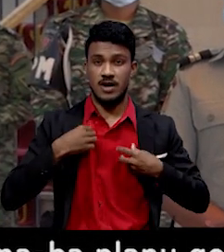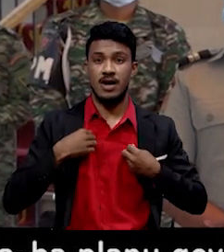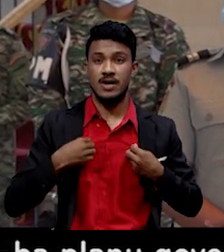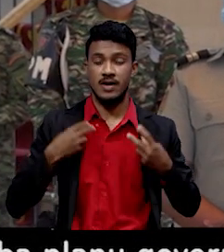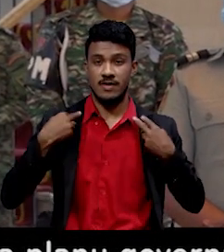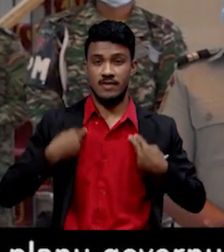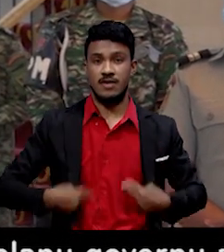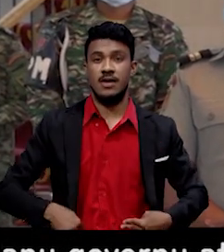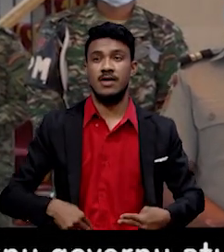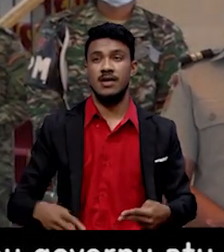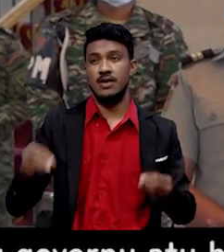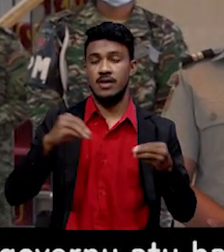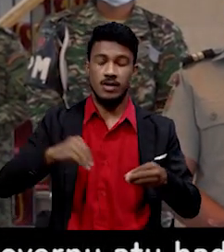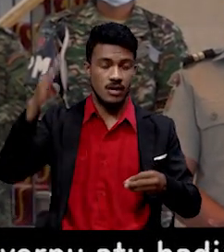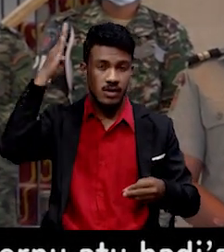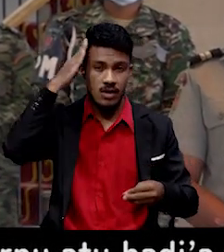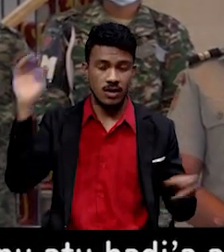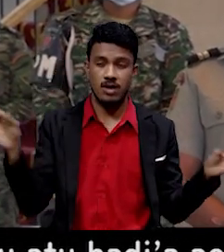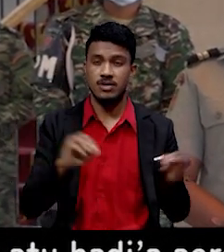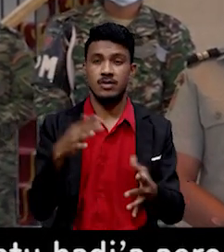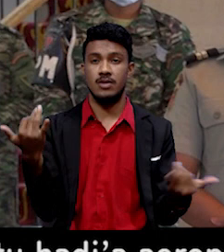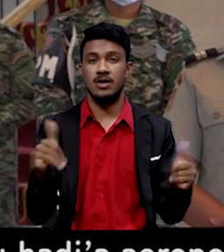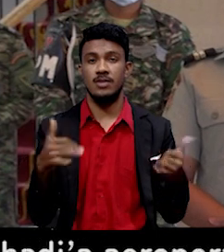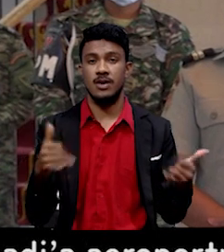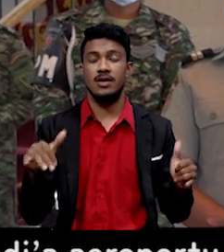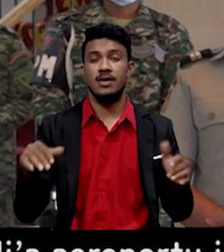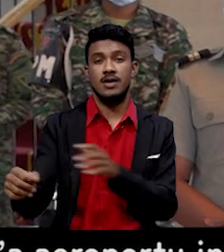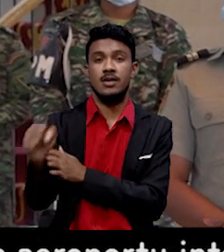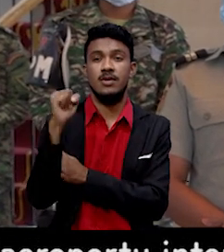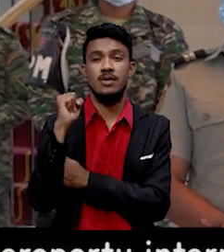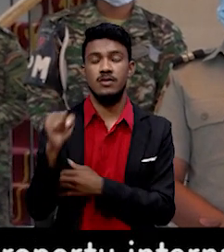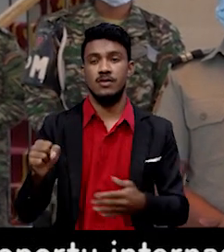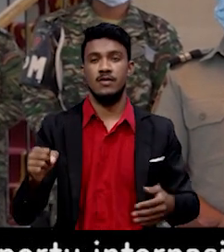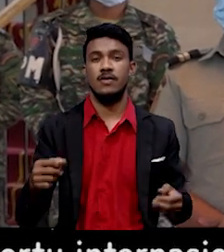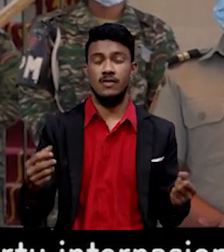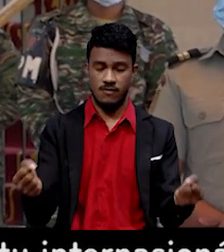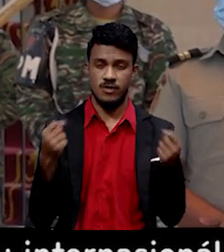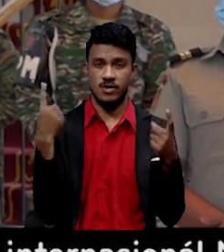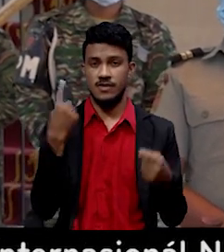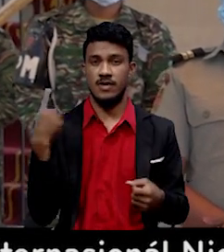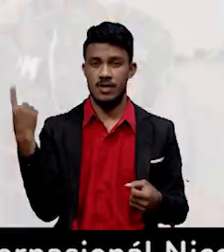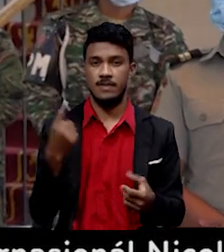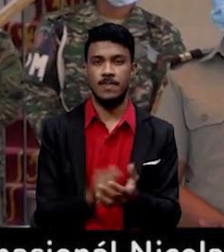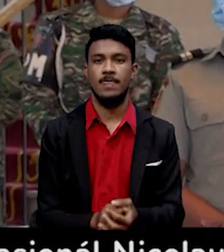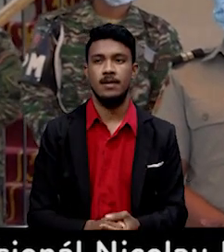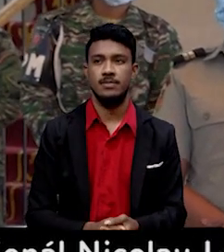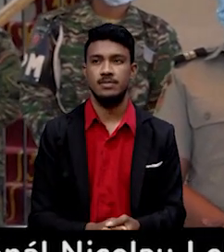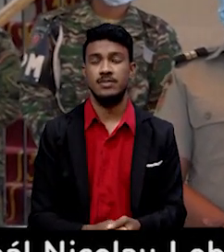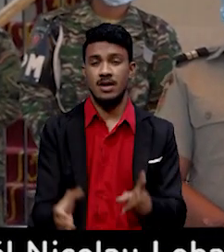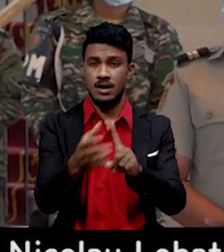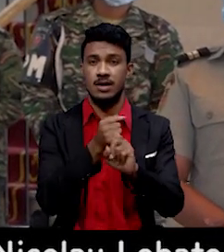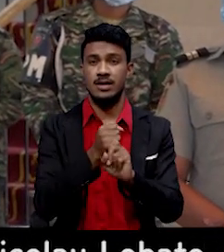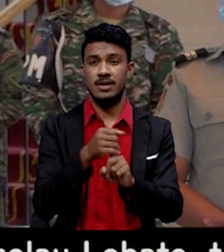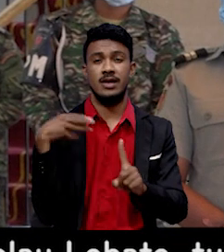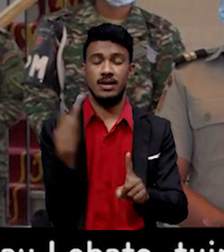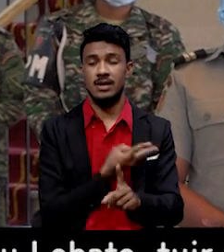ne lao satu lima, takadi tene lao satu lima ne sakrifisu bo. Mesir la aguenta. Balu la aguenta, mesir am train mesir. KRT ini mak dipus